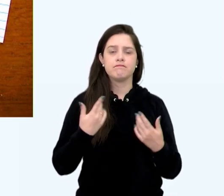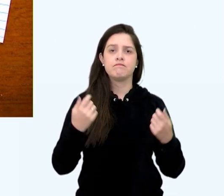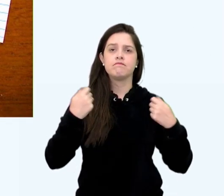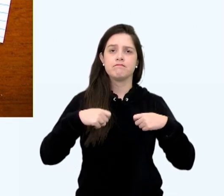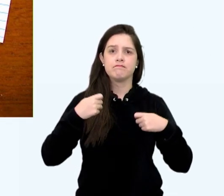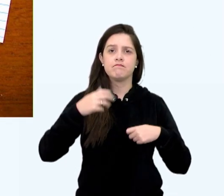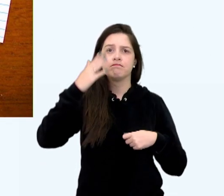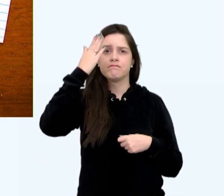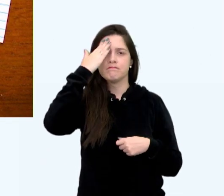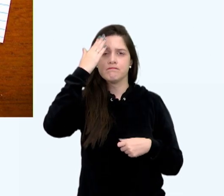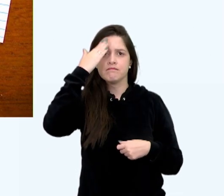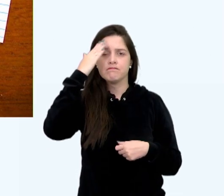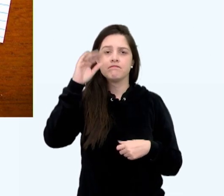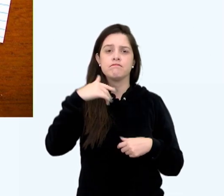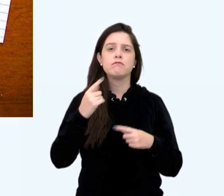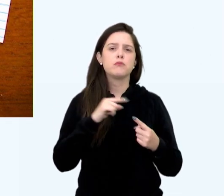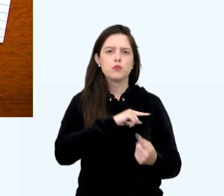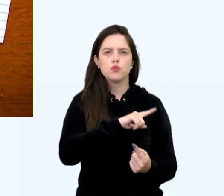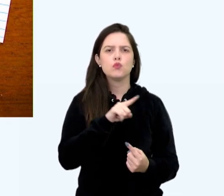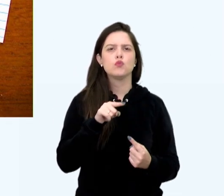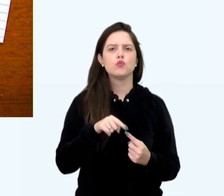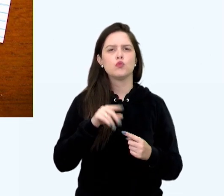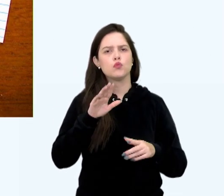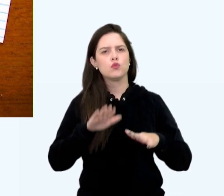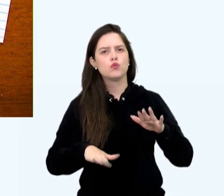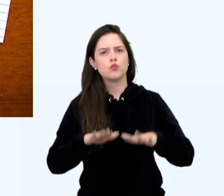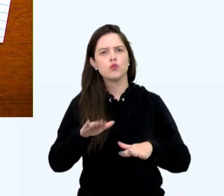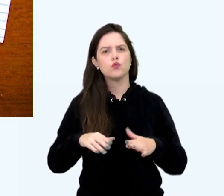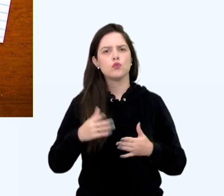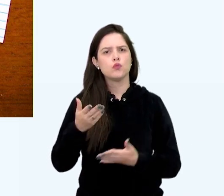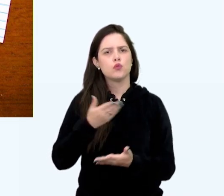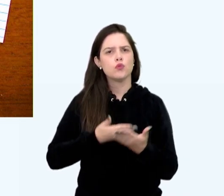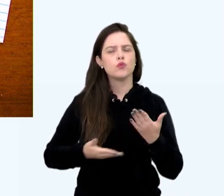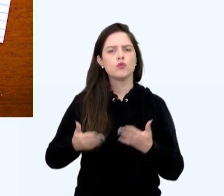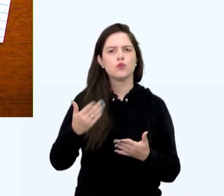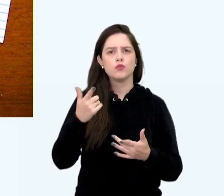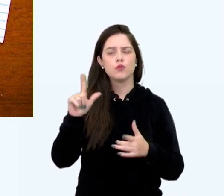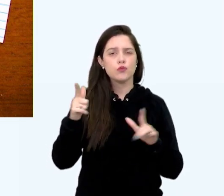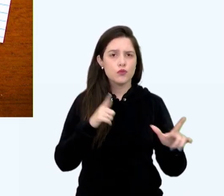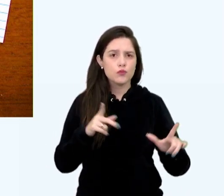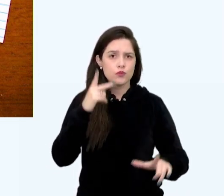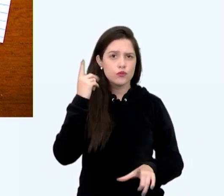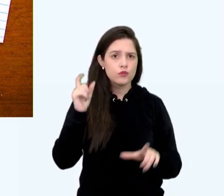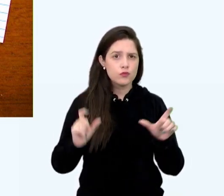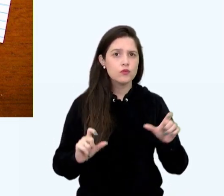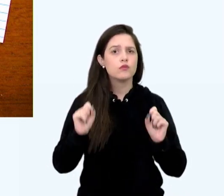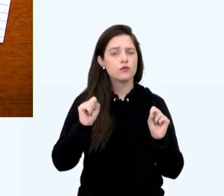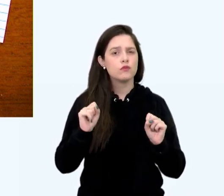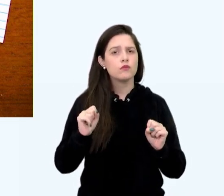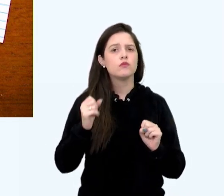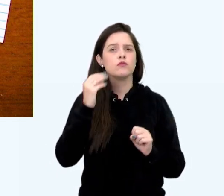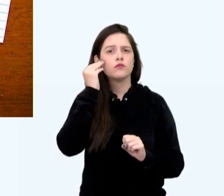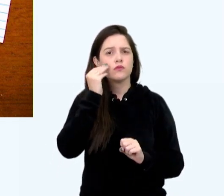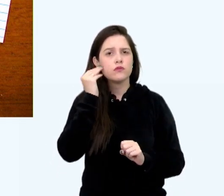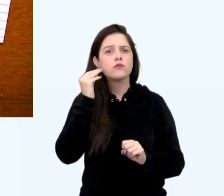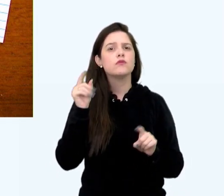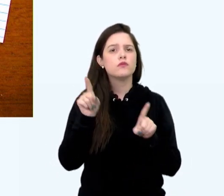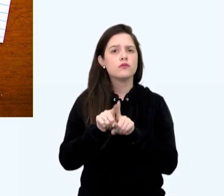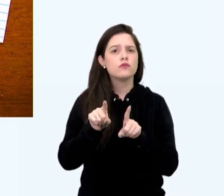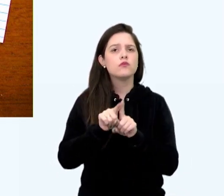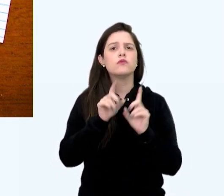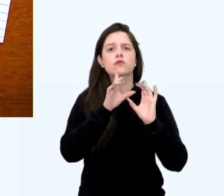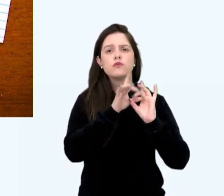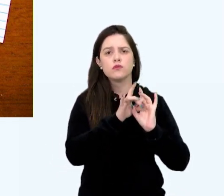sobre a PNAD contínua? Então deixe seu like e compartilhe o vídeo com outras pessoas que possam se interessar também. Não deixe